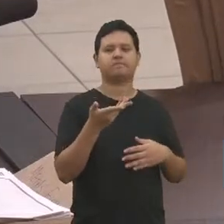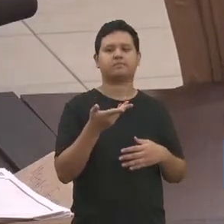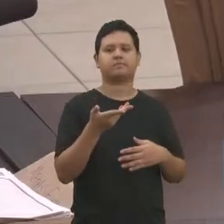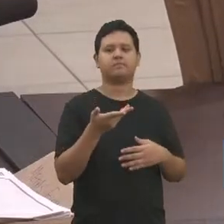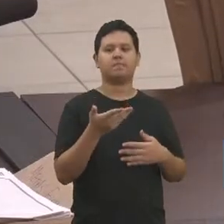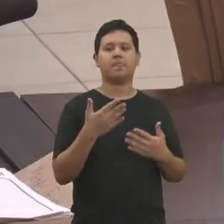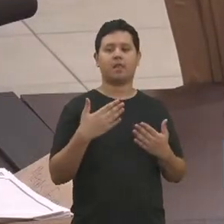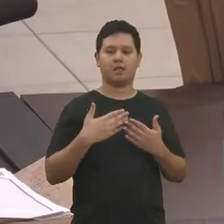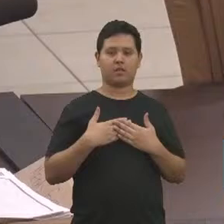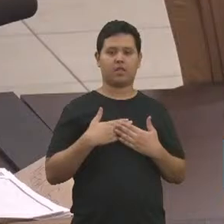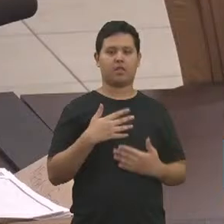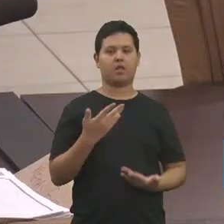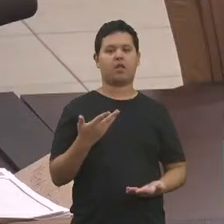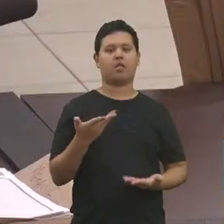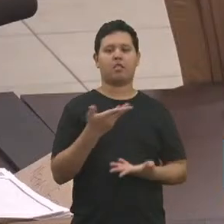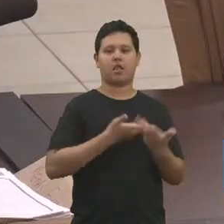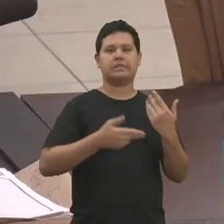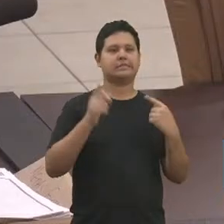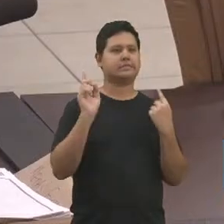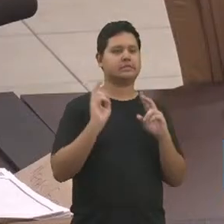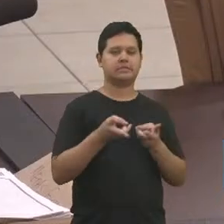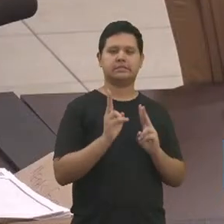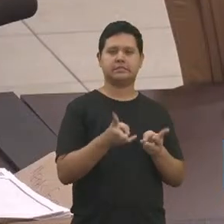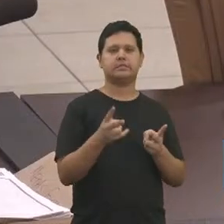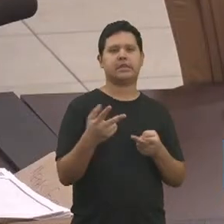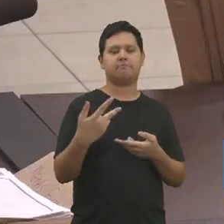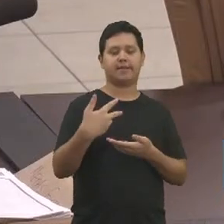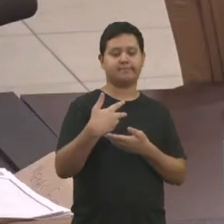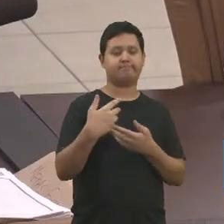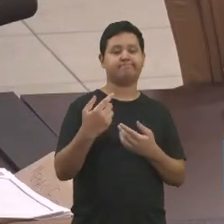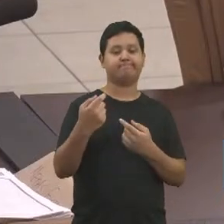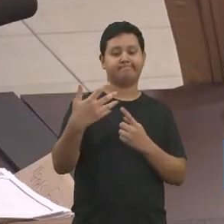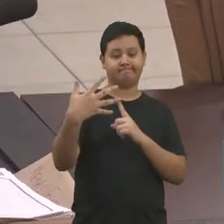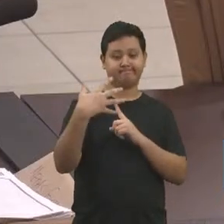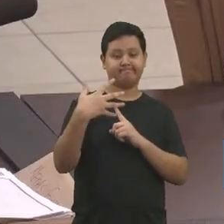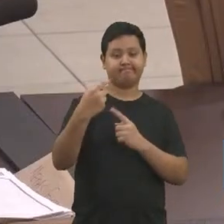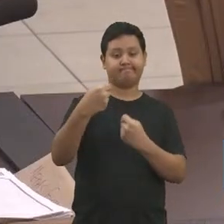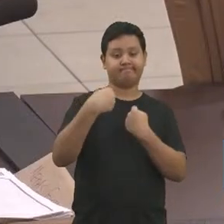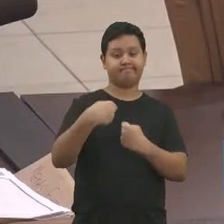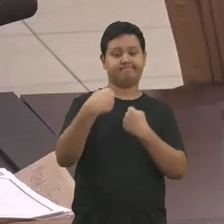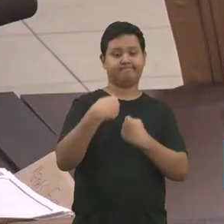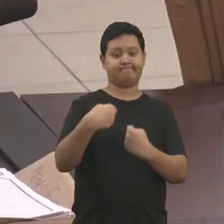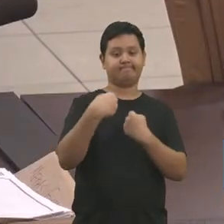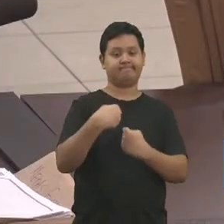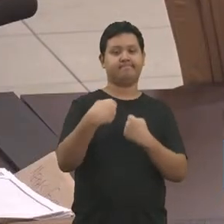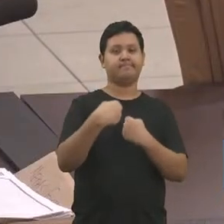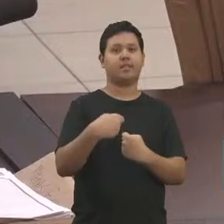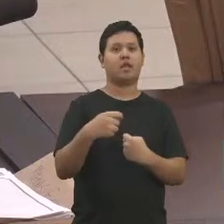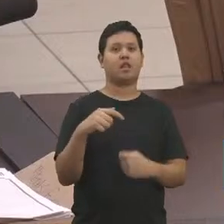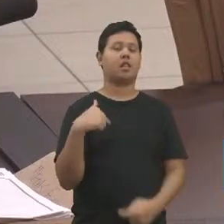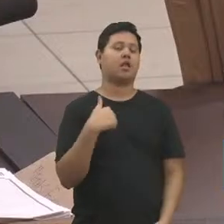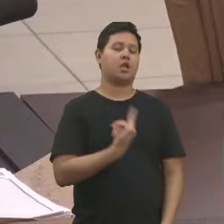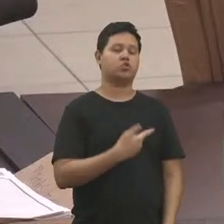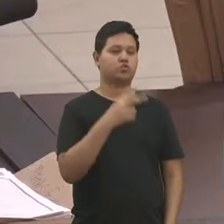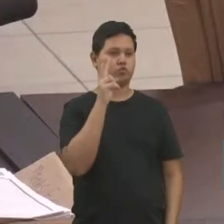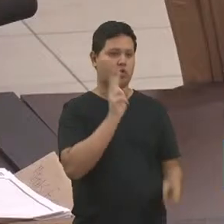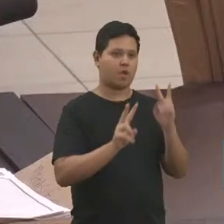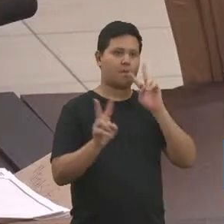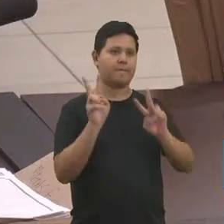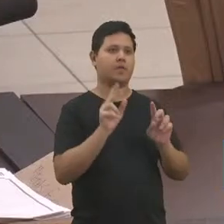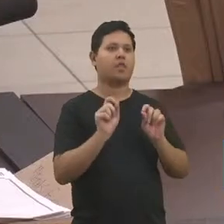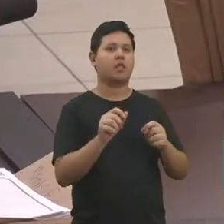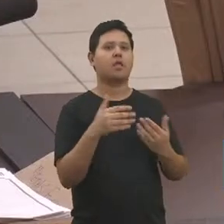ser servidor público, sou bastante cobrado justamente pelos servidores públicos. A gente vê